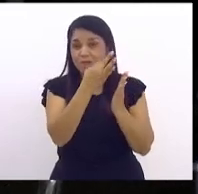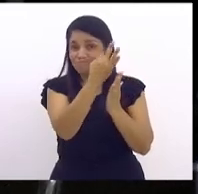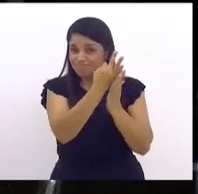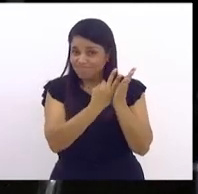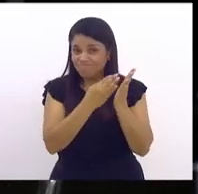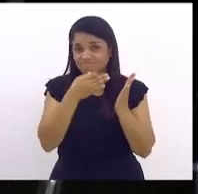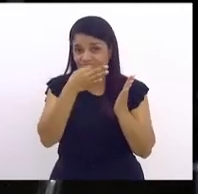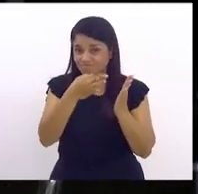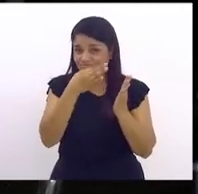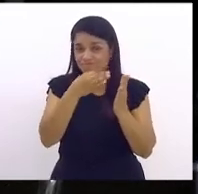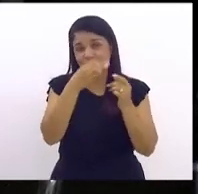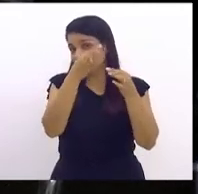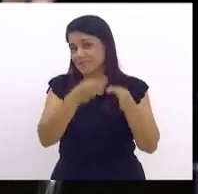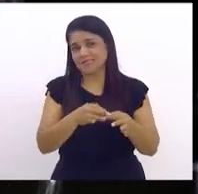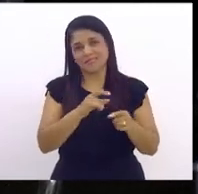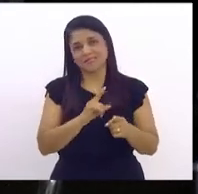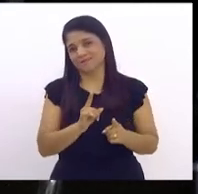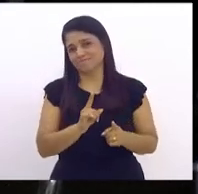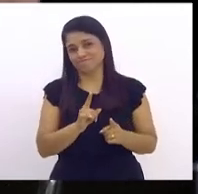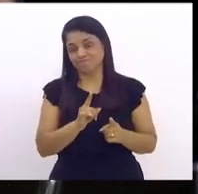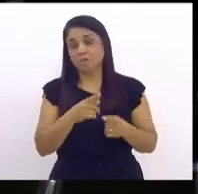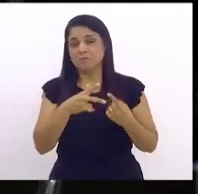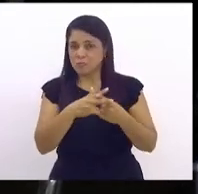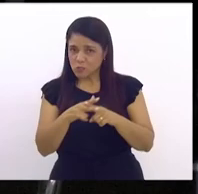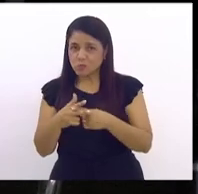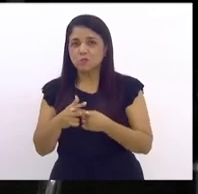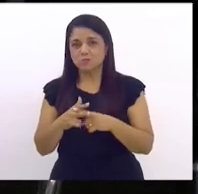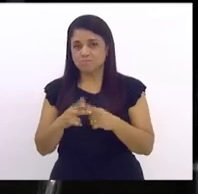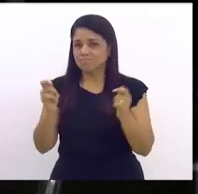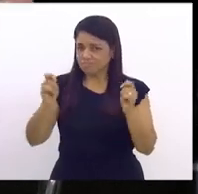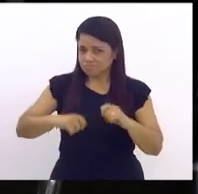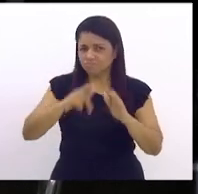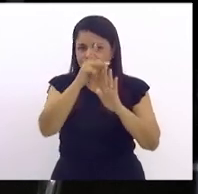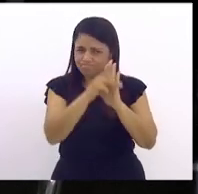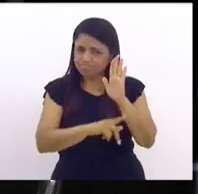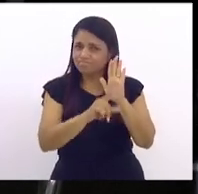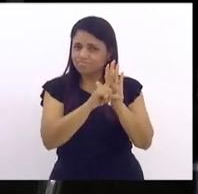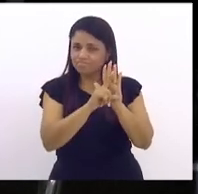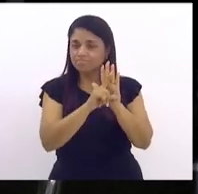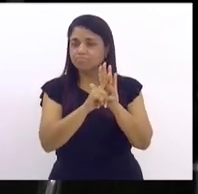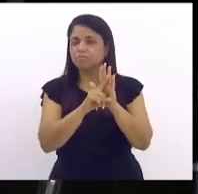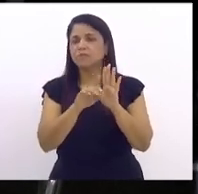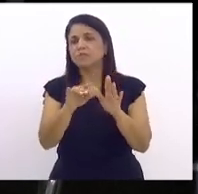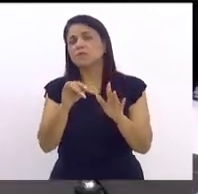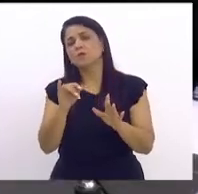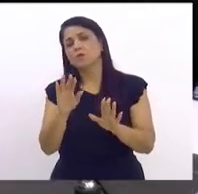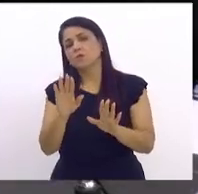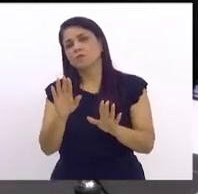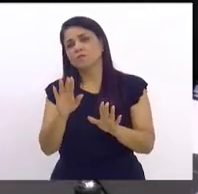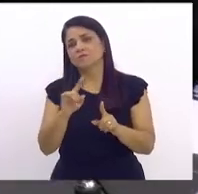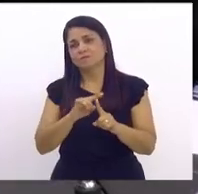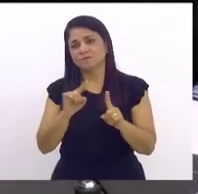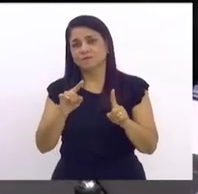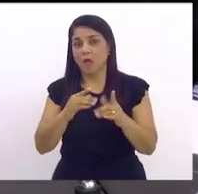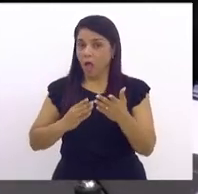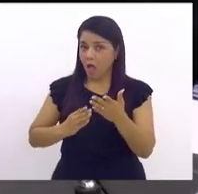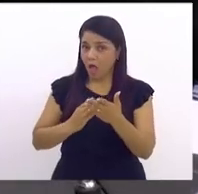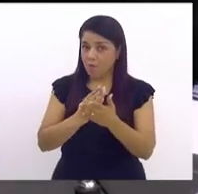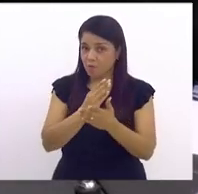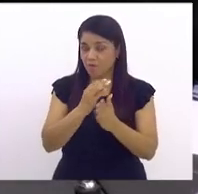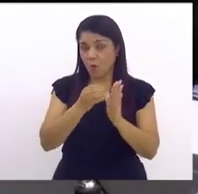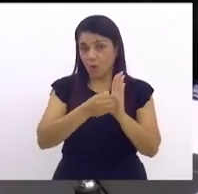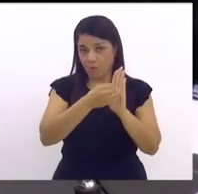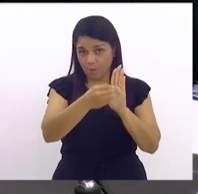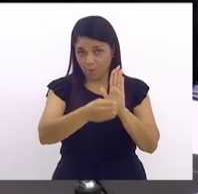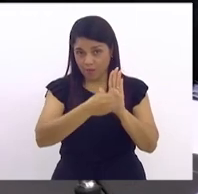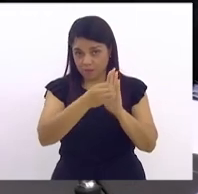não tá correta. Eu acho que o senhor tem condições de consertar o projeto e reapresentar. Acho que a gente pode, então, aprovar o parecer